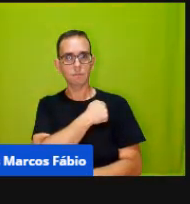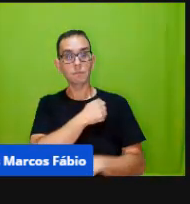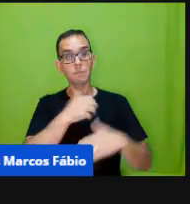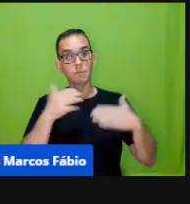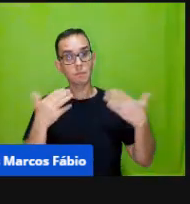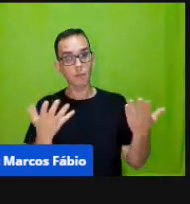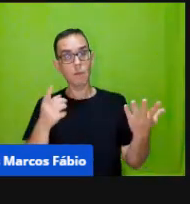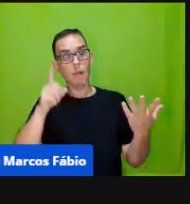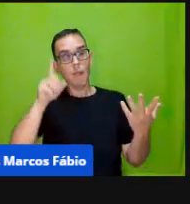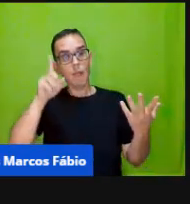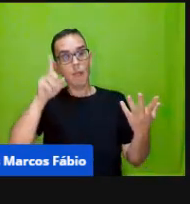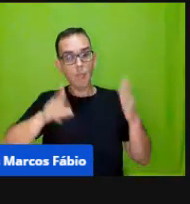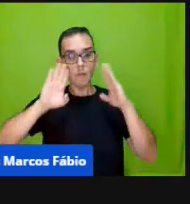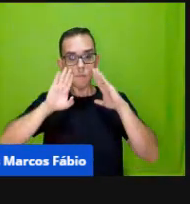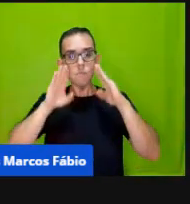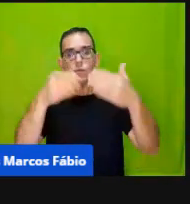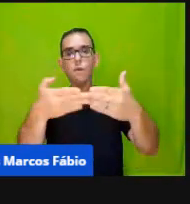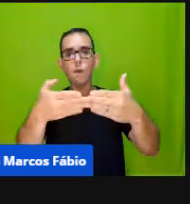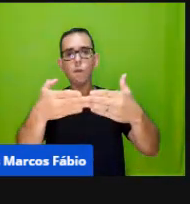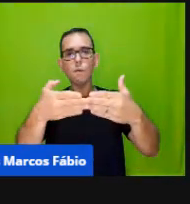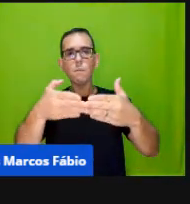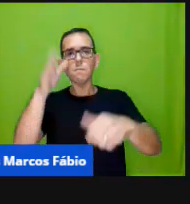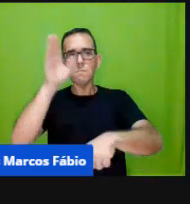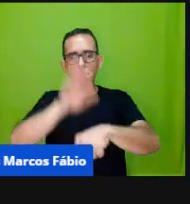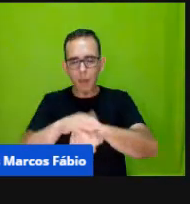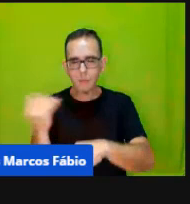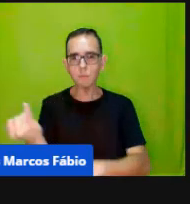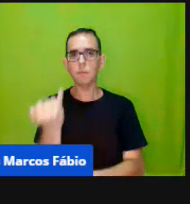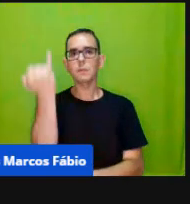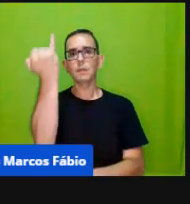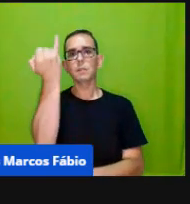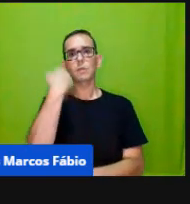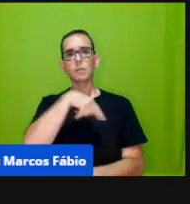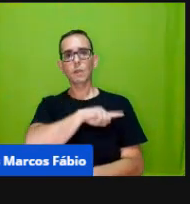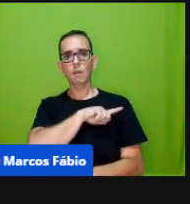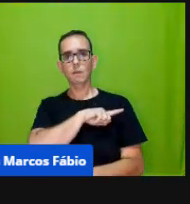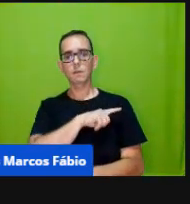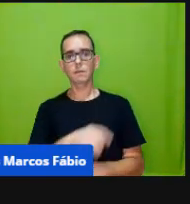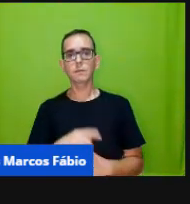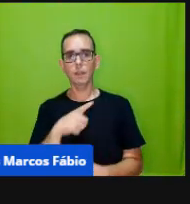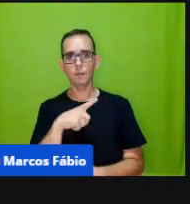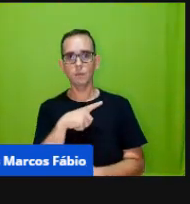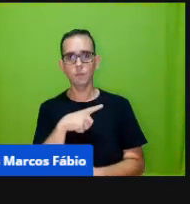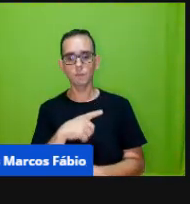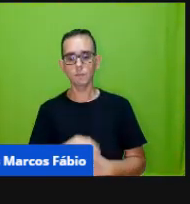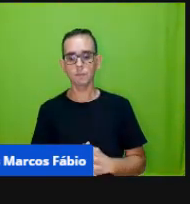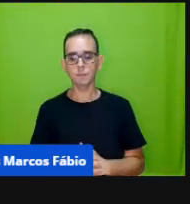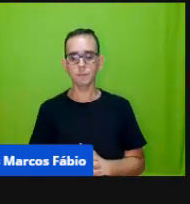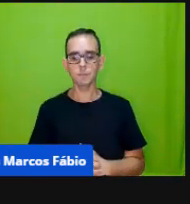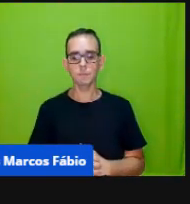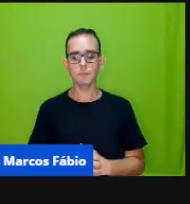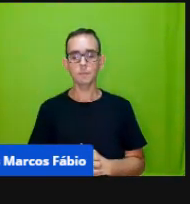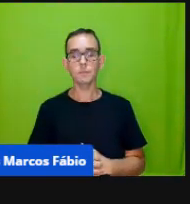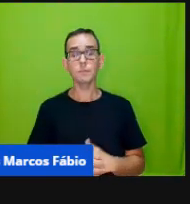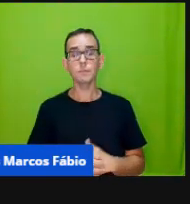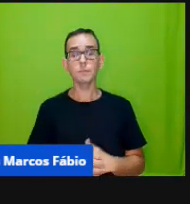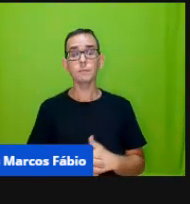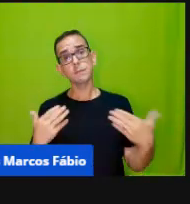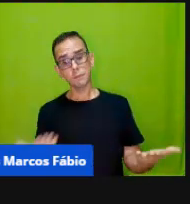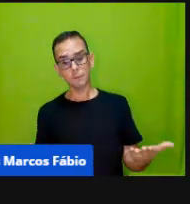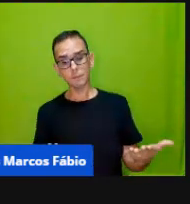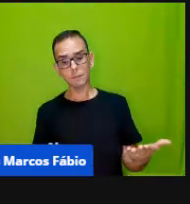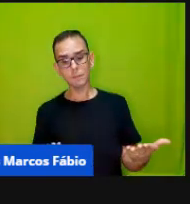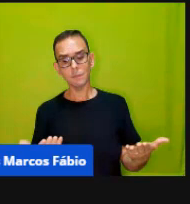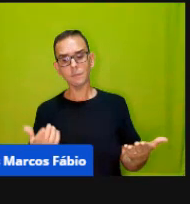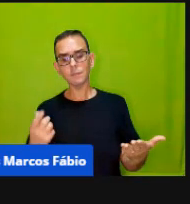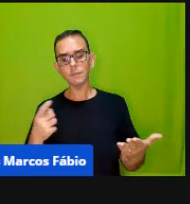ser o foco mais importante que a gente tem. Bom, e aí a gente tem